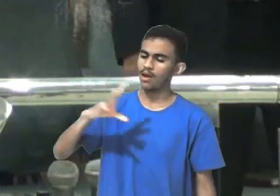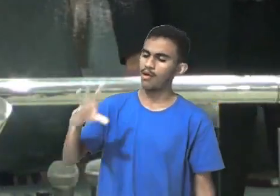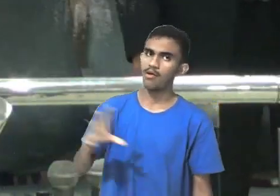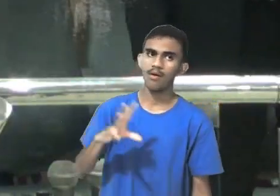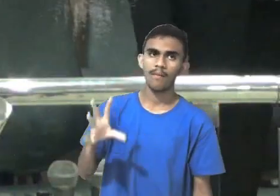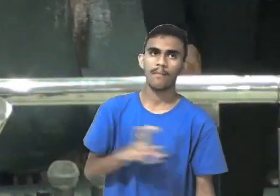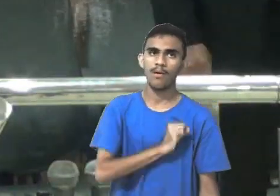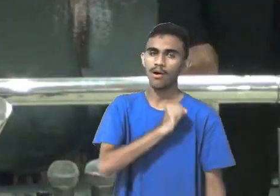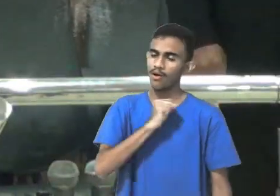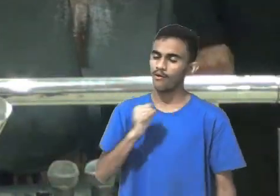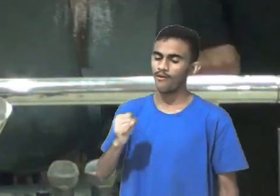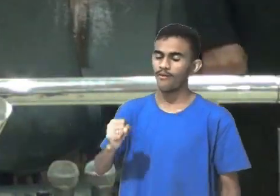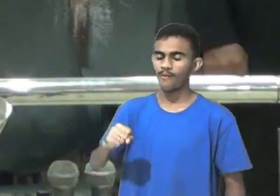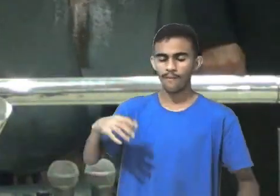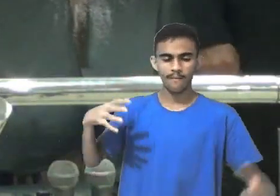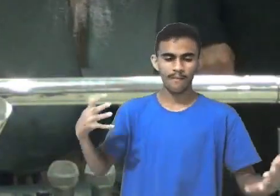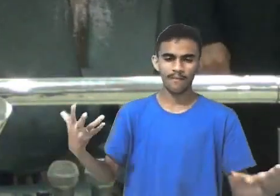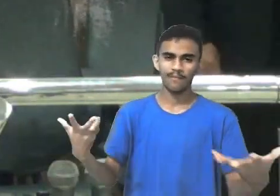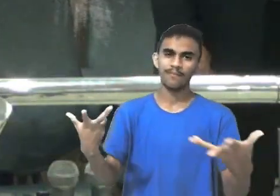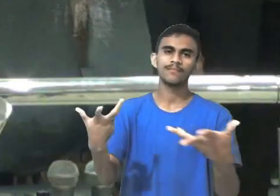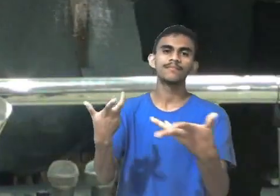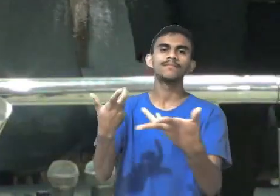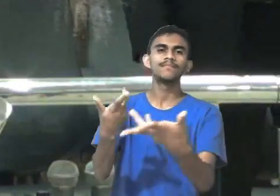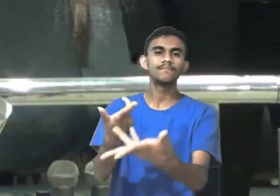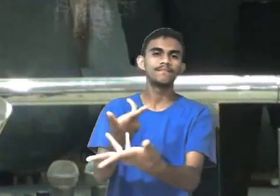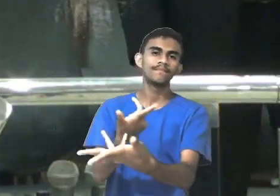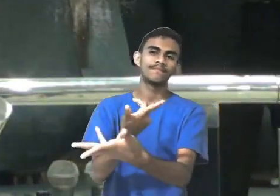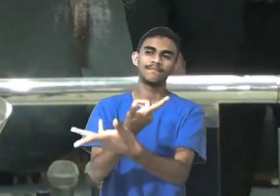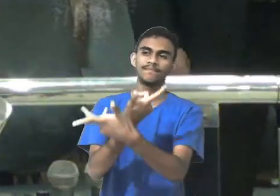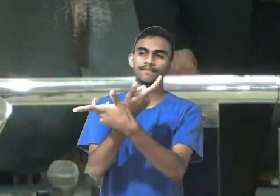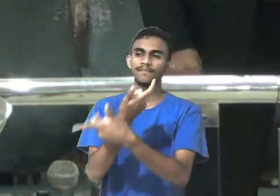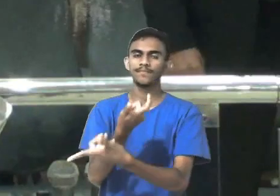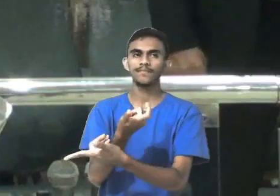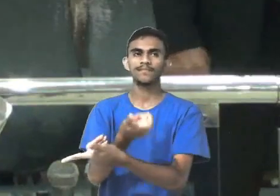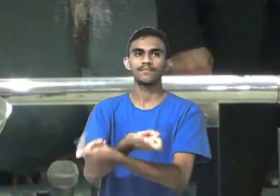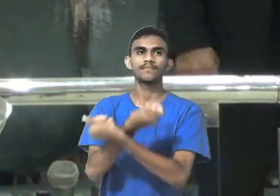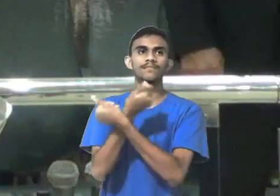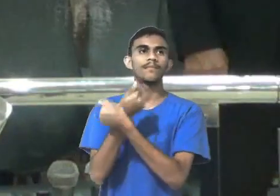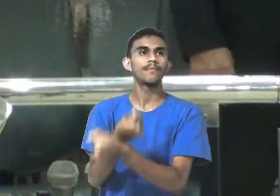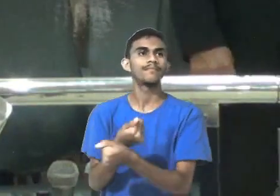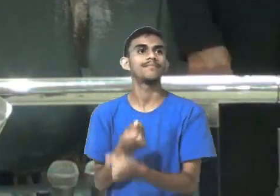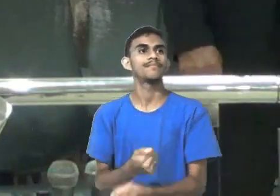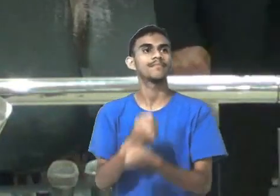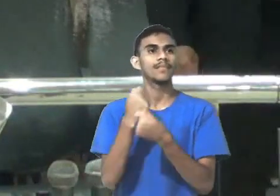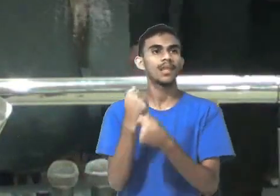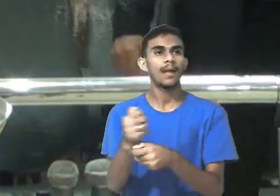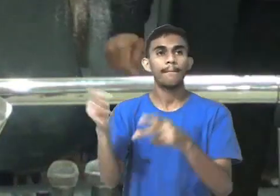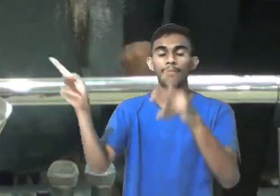E com seu amor tão terno,